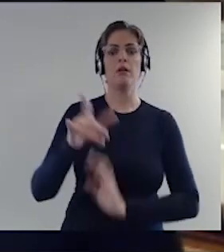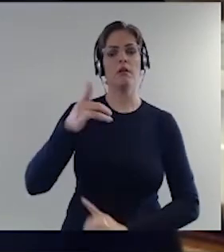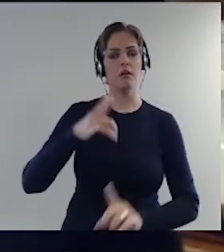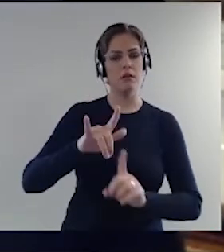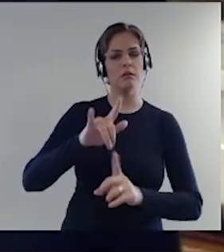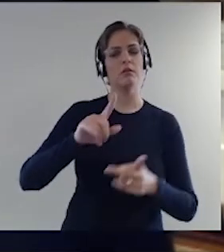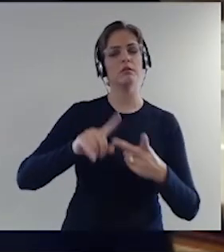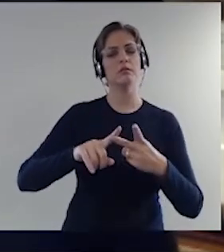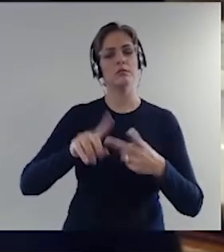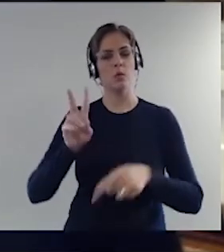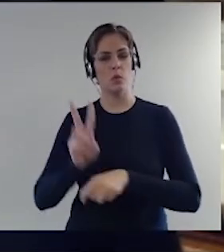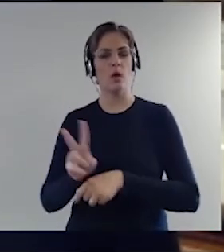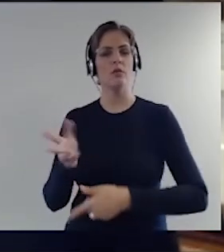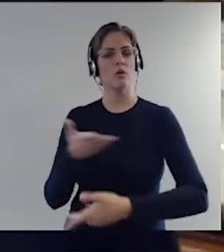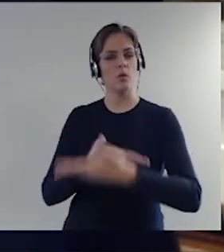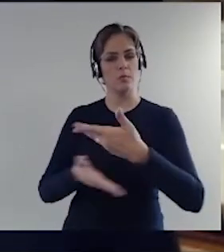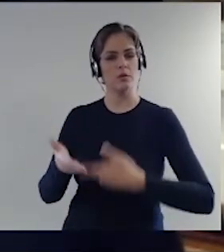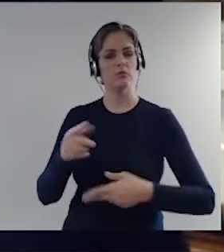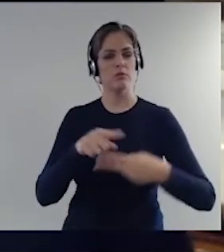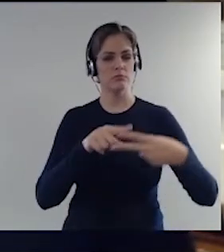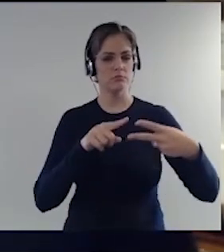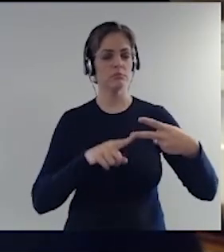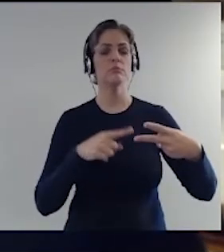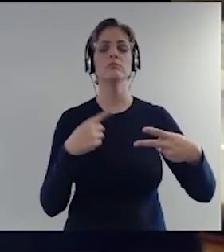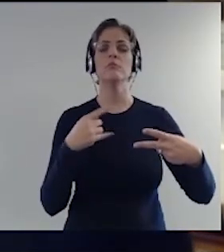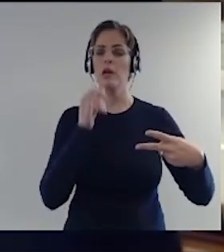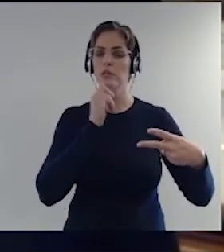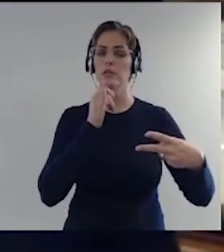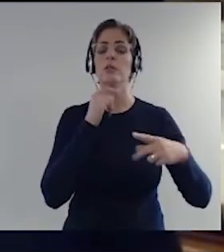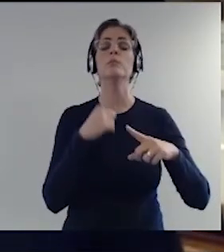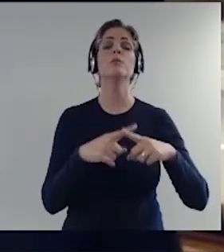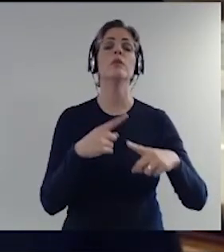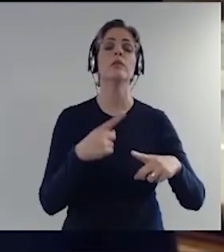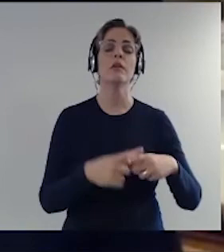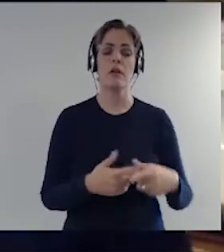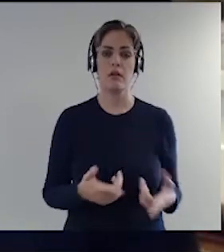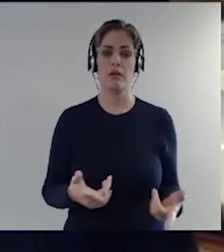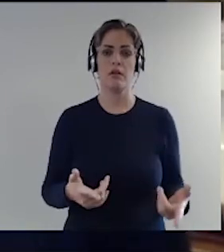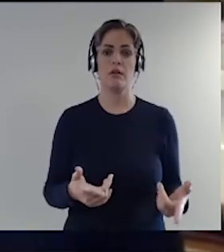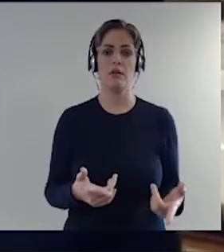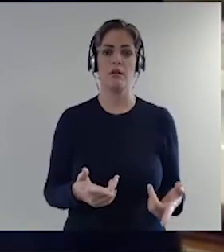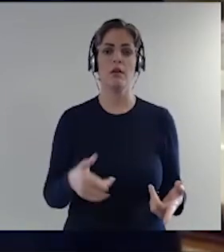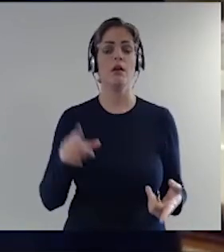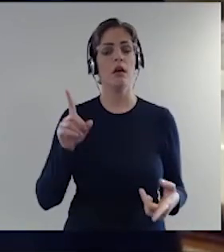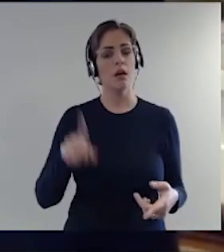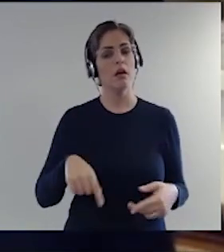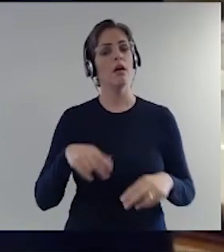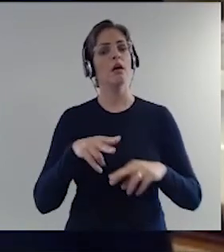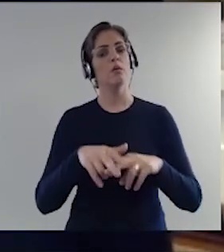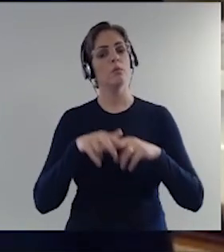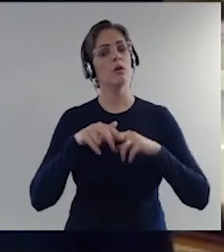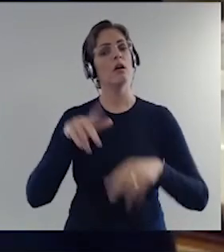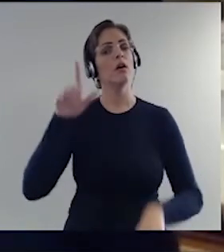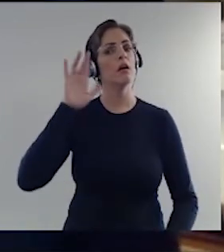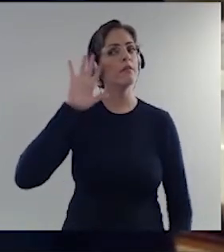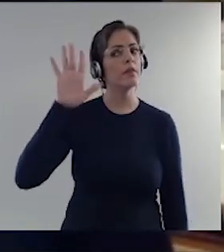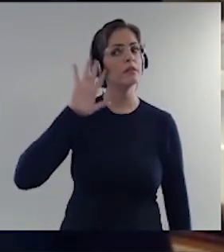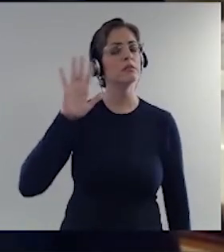parental e a da guarda compartilhada, por conta da reflexão ou da constatação que se